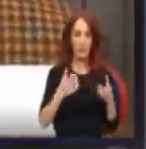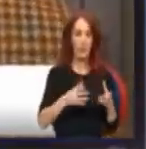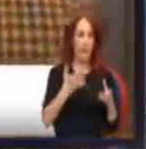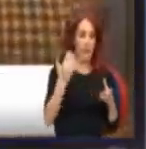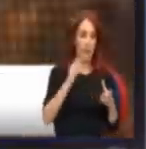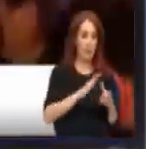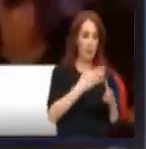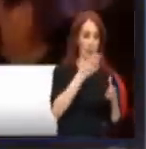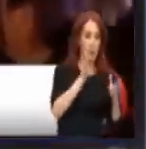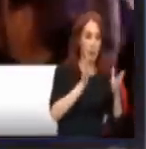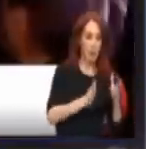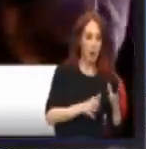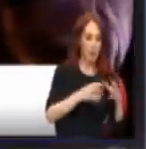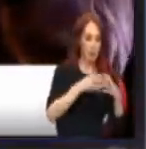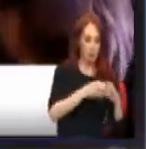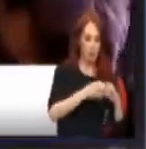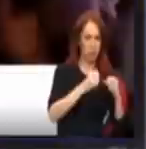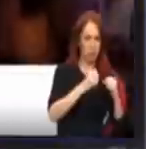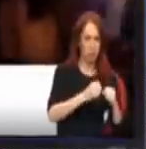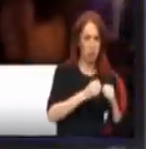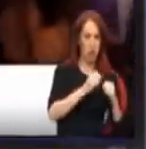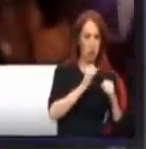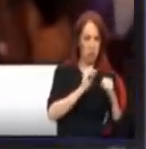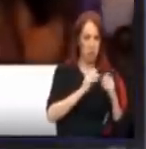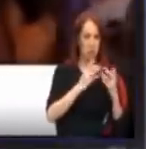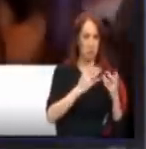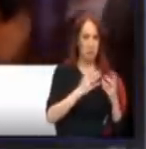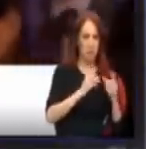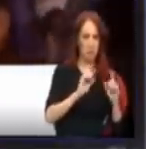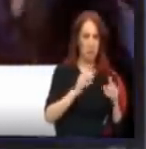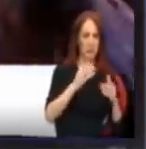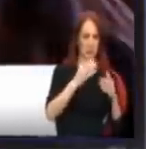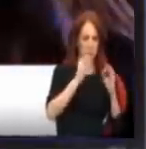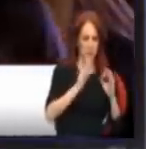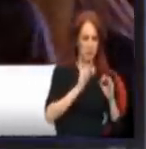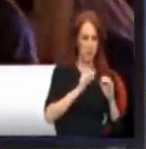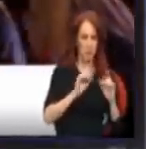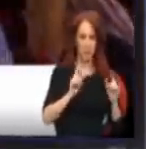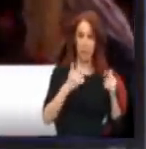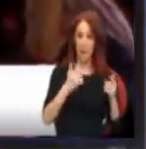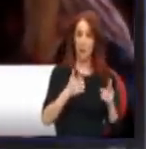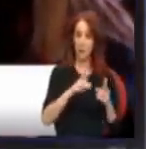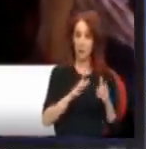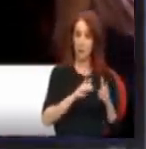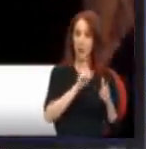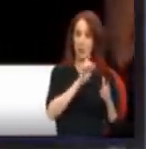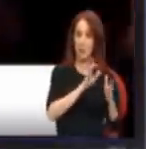compacto, organizado, comprometido com aquilo que trazia de casa e lúcido, foi uma equipa muito perigosa. A